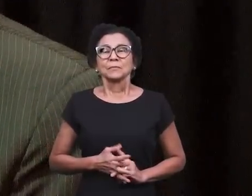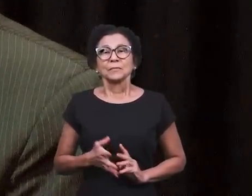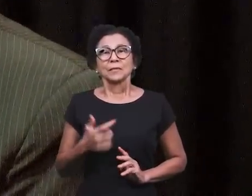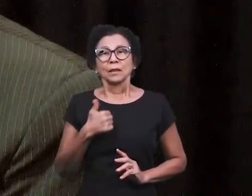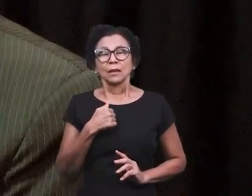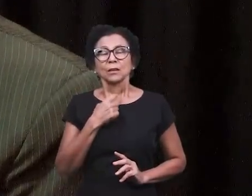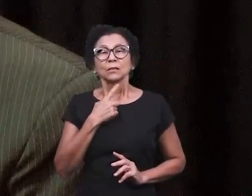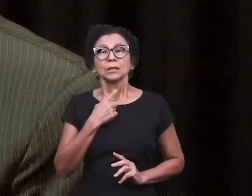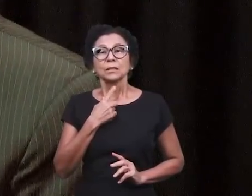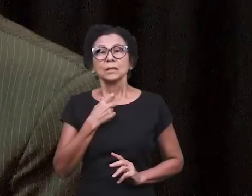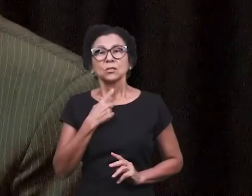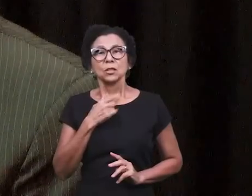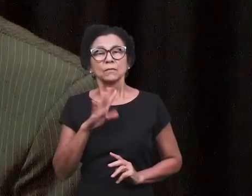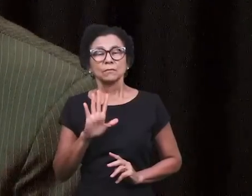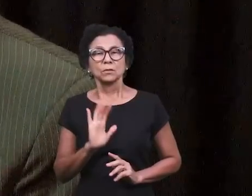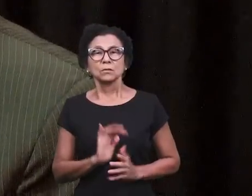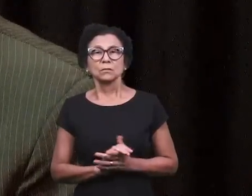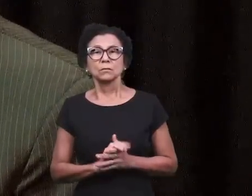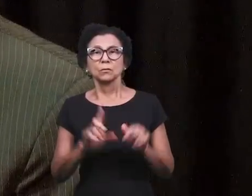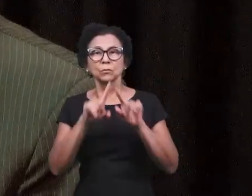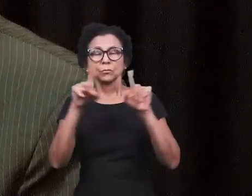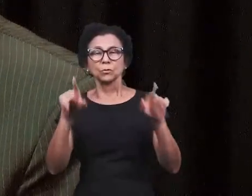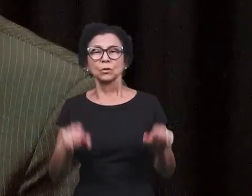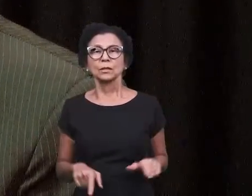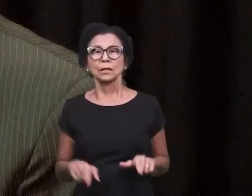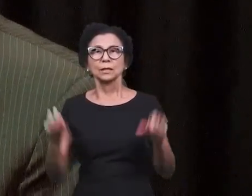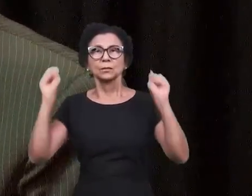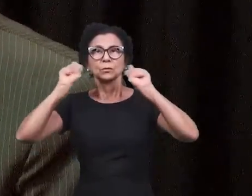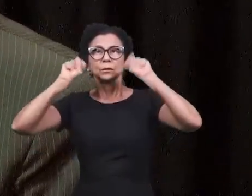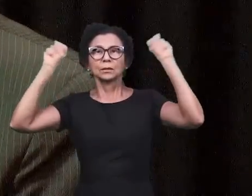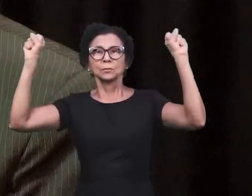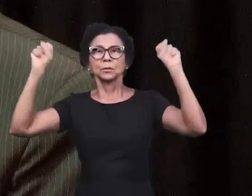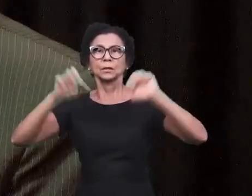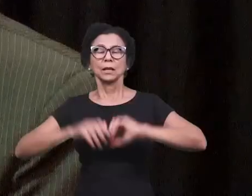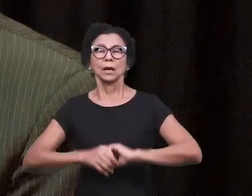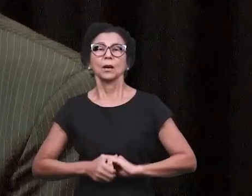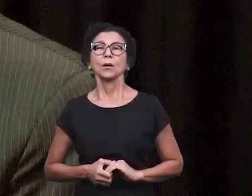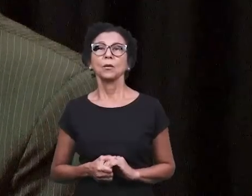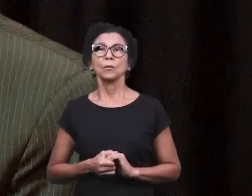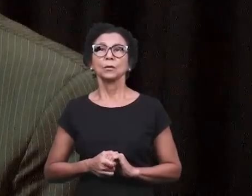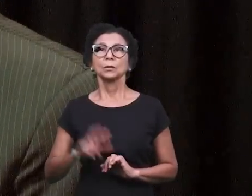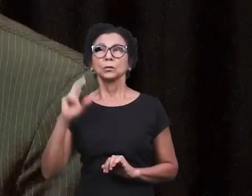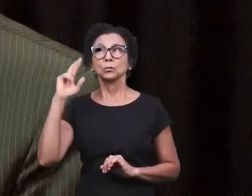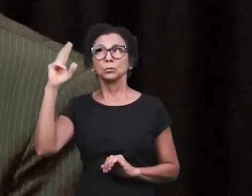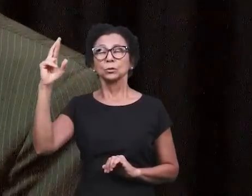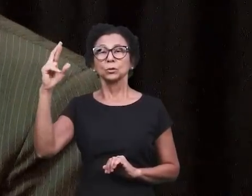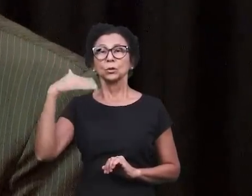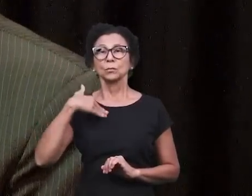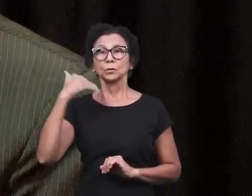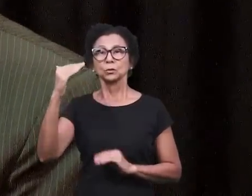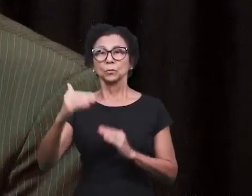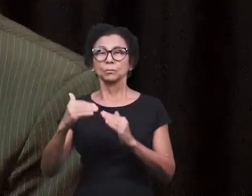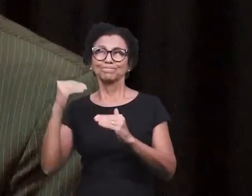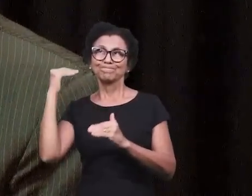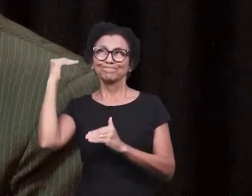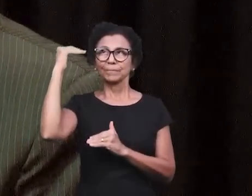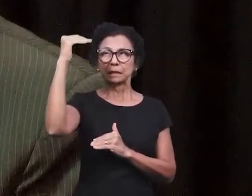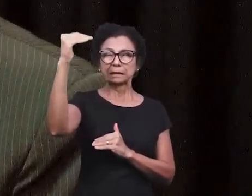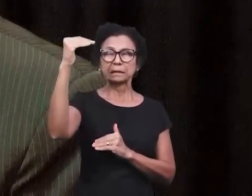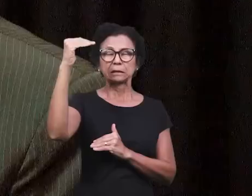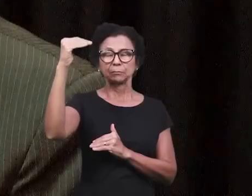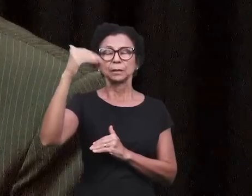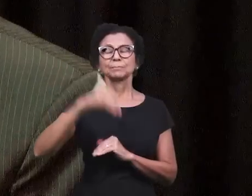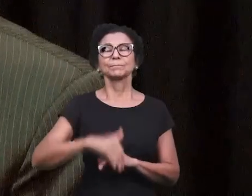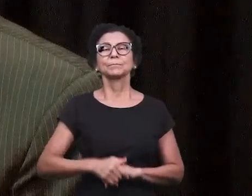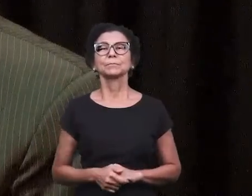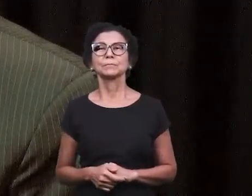um servidor de um tribunal judiciário, estaria feliz da vida. O Senhor me colocou num lugar muito melhor do que aquilo que eu havia